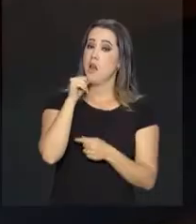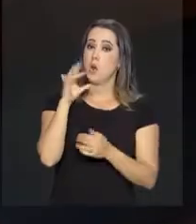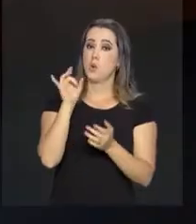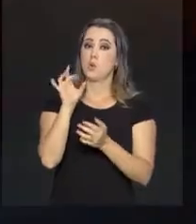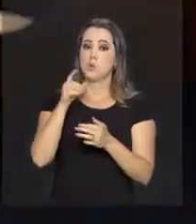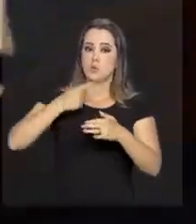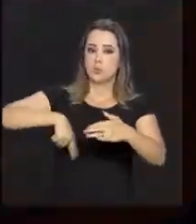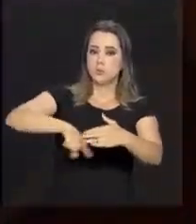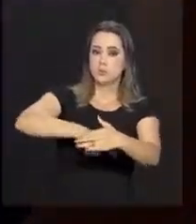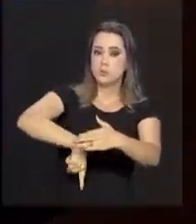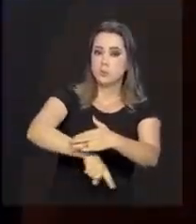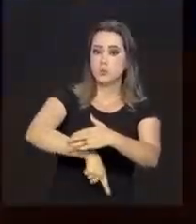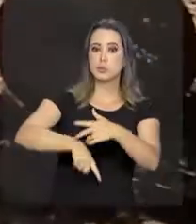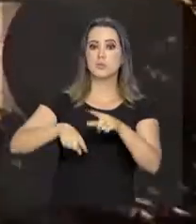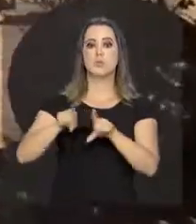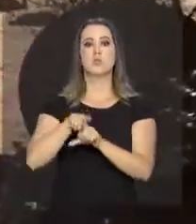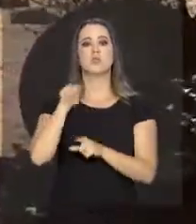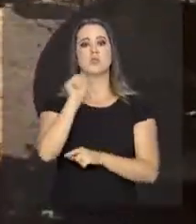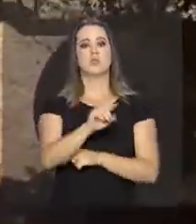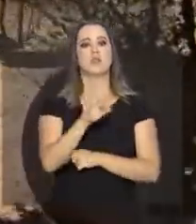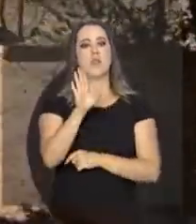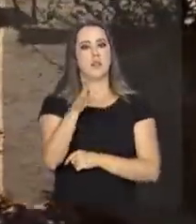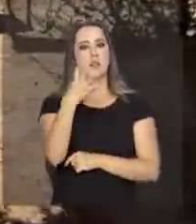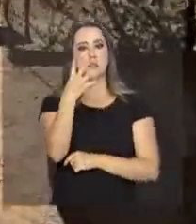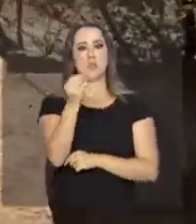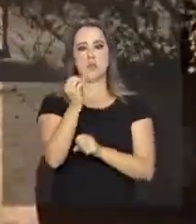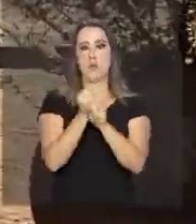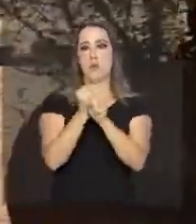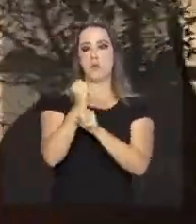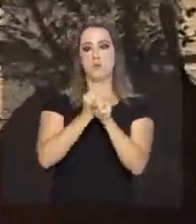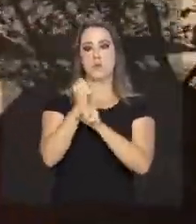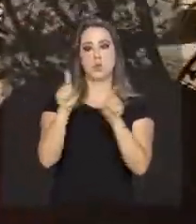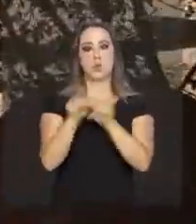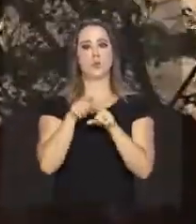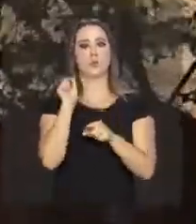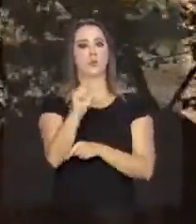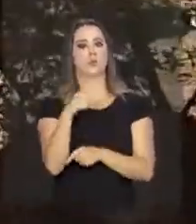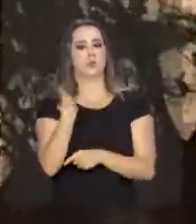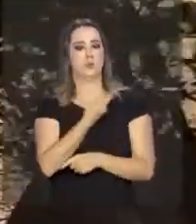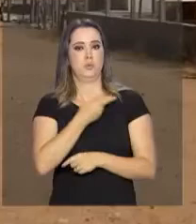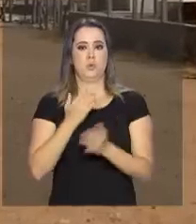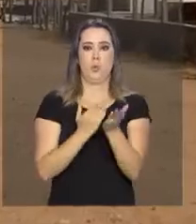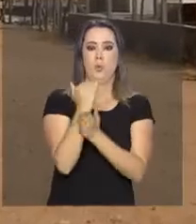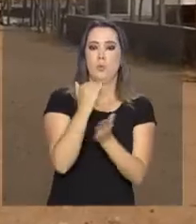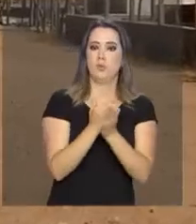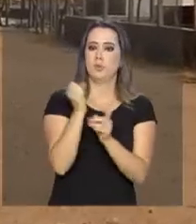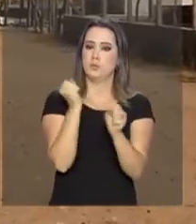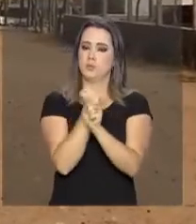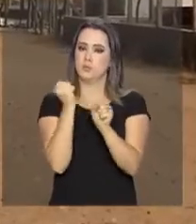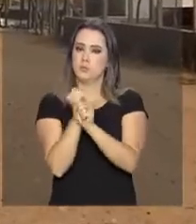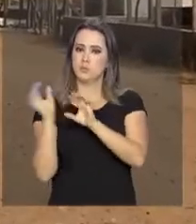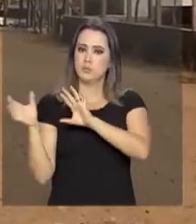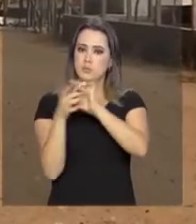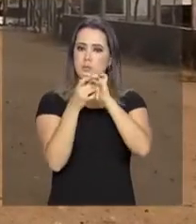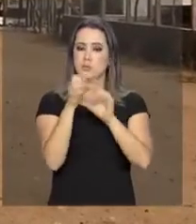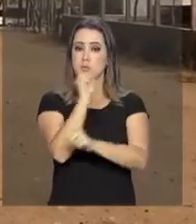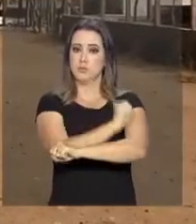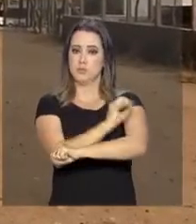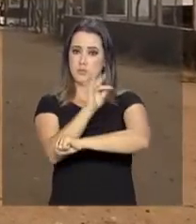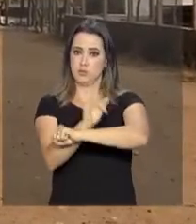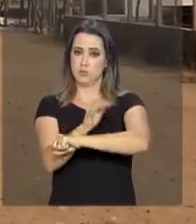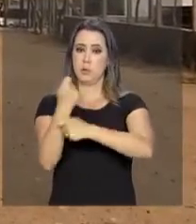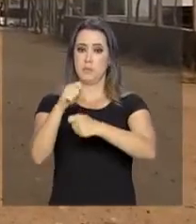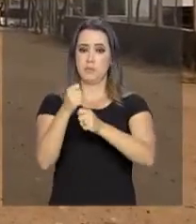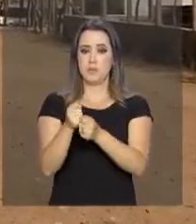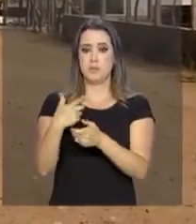Fátima mora no sertão pernambucano há mais de 40 anos. Com o início das obras do projeto de integração do São Francisco, teve de sair